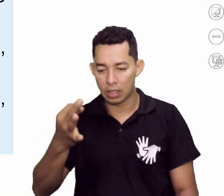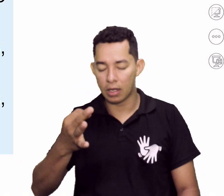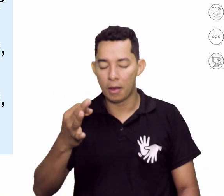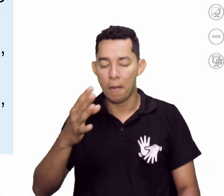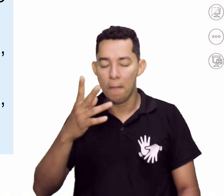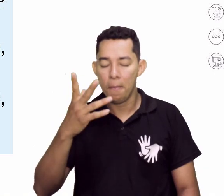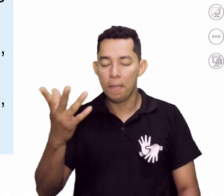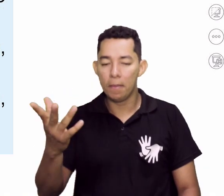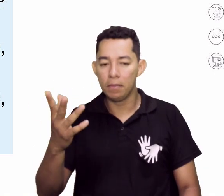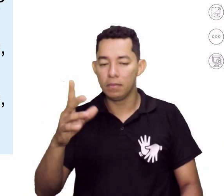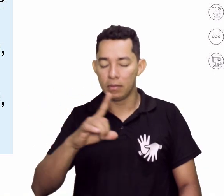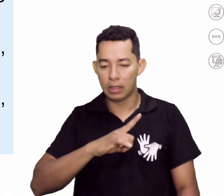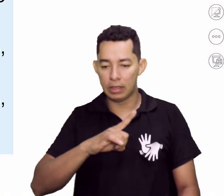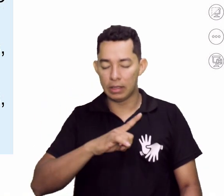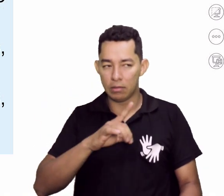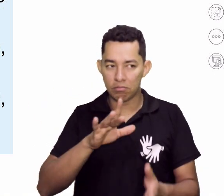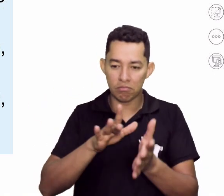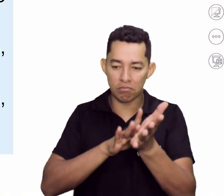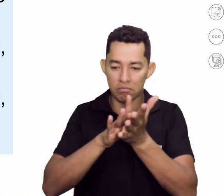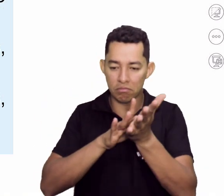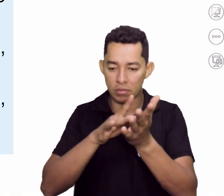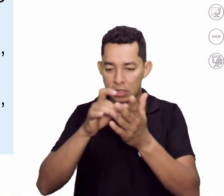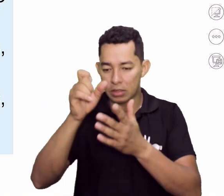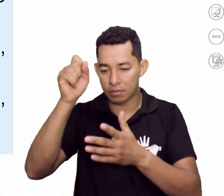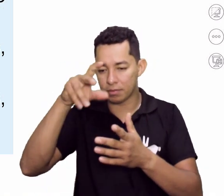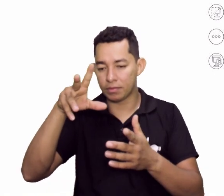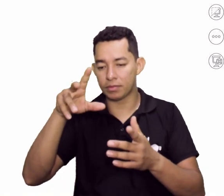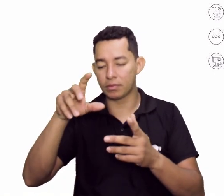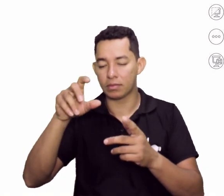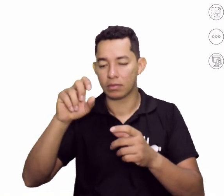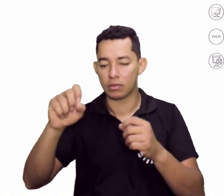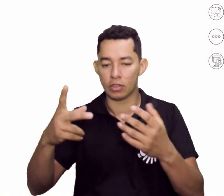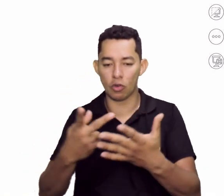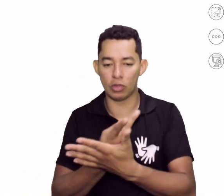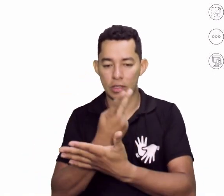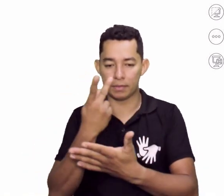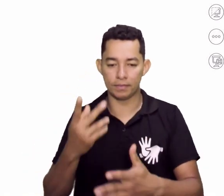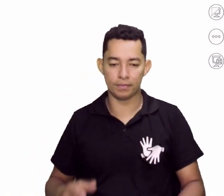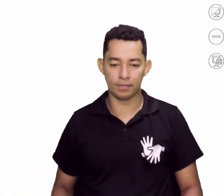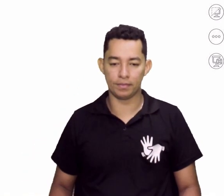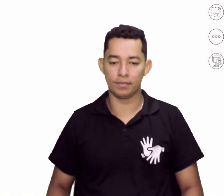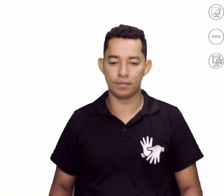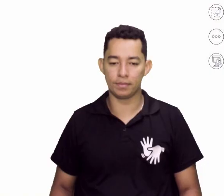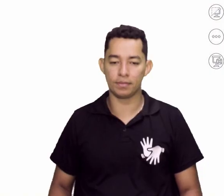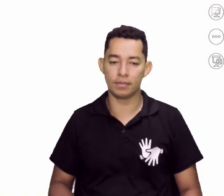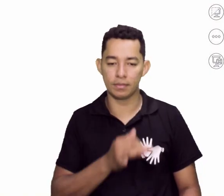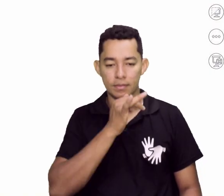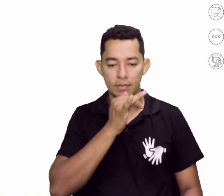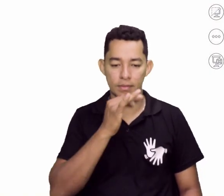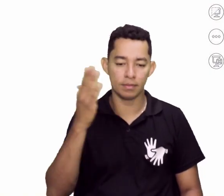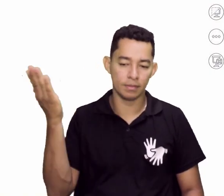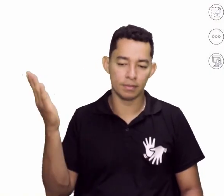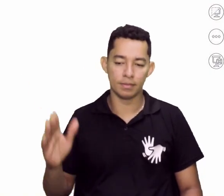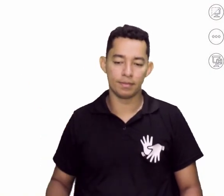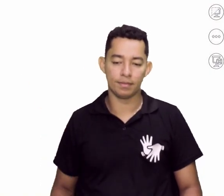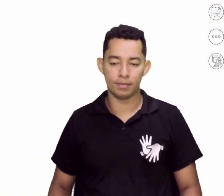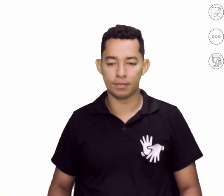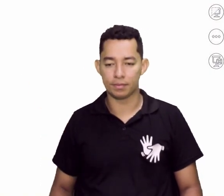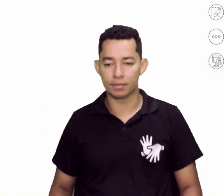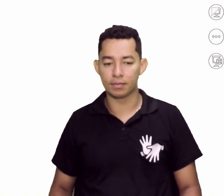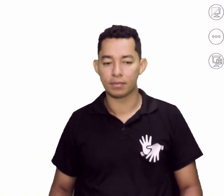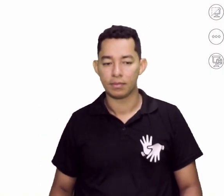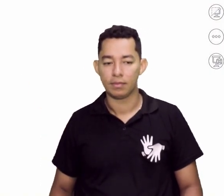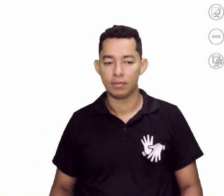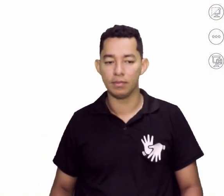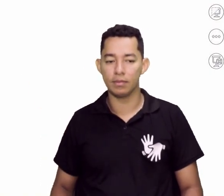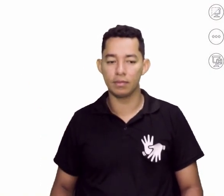está realmente acontecendo, tá bom? Então, vamos ver aqui um pouquinho mais, olha aqui, ó. Essa arte